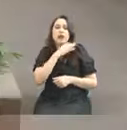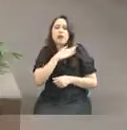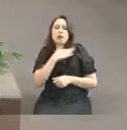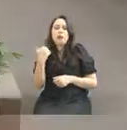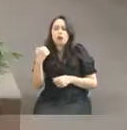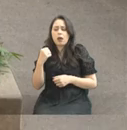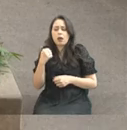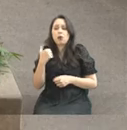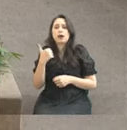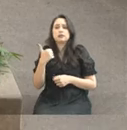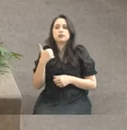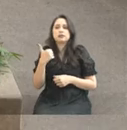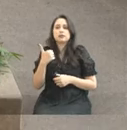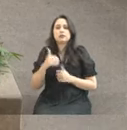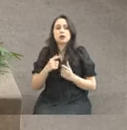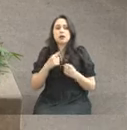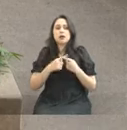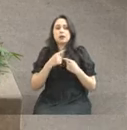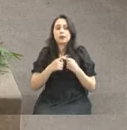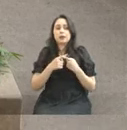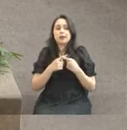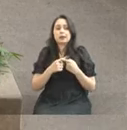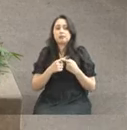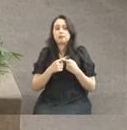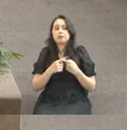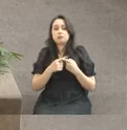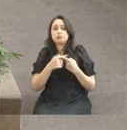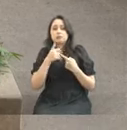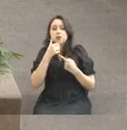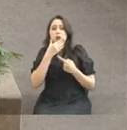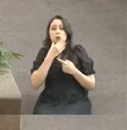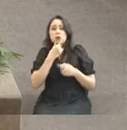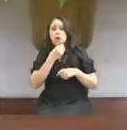porque nem ele nem Sara teriam condições.